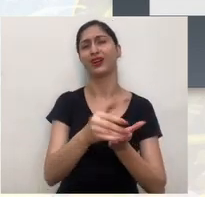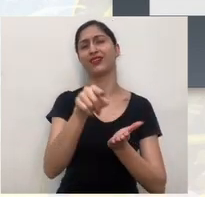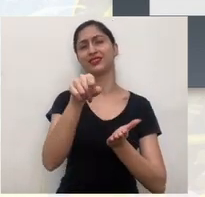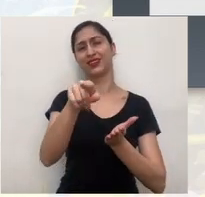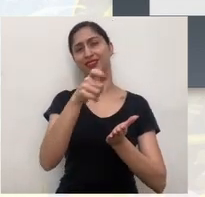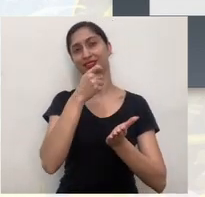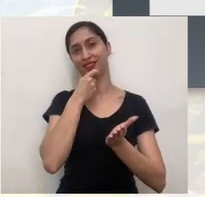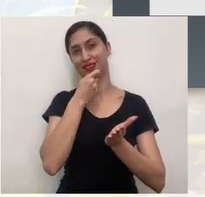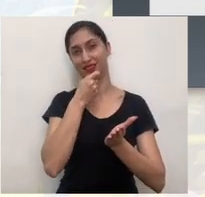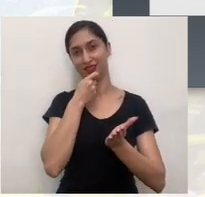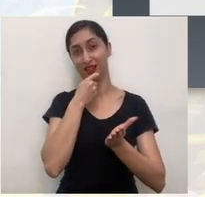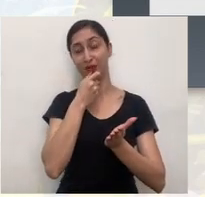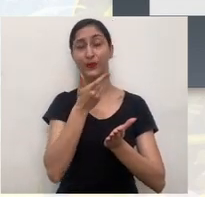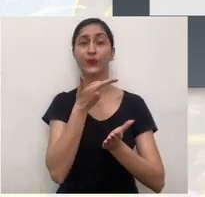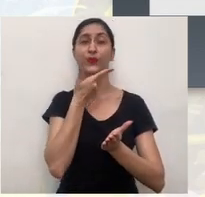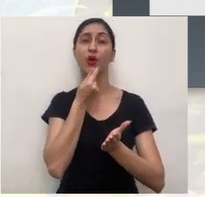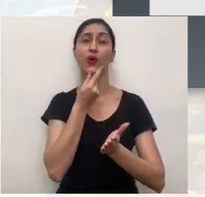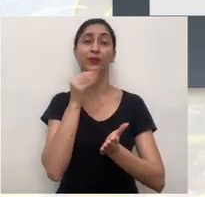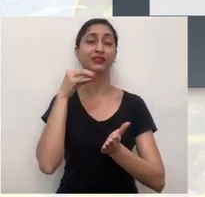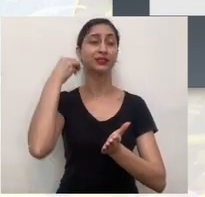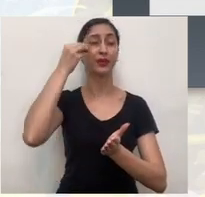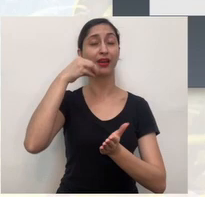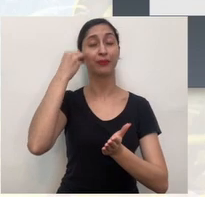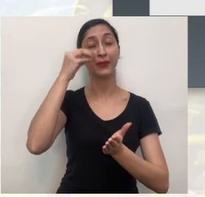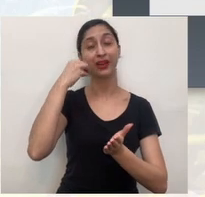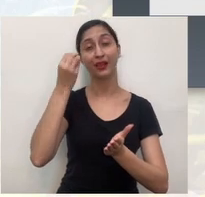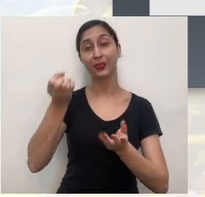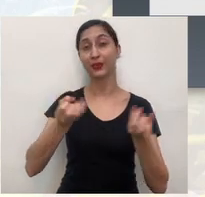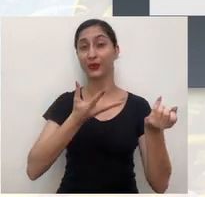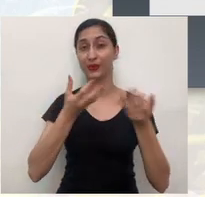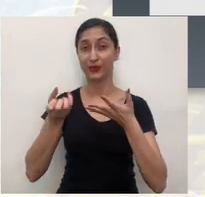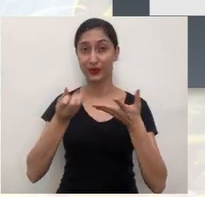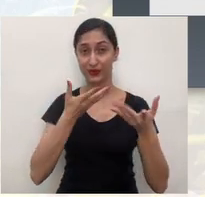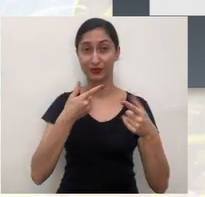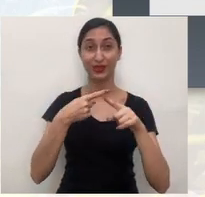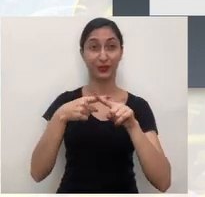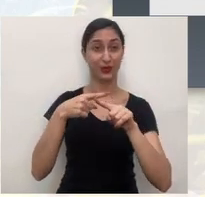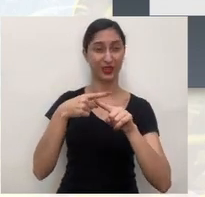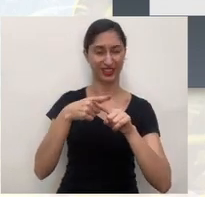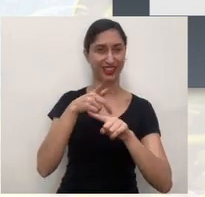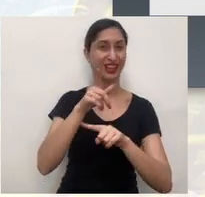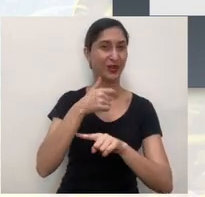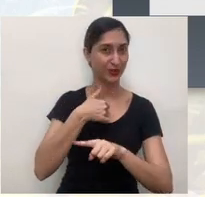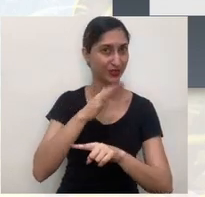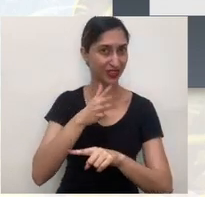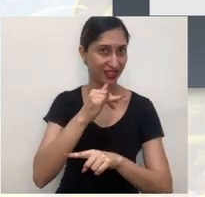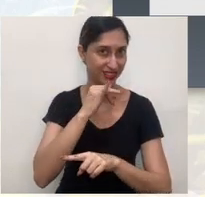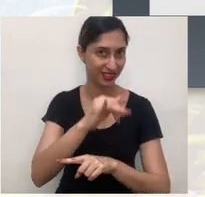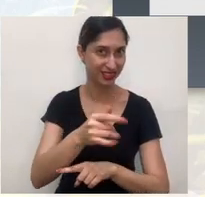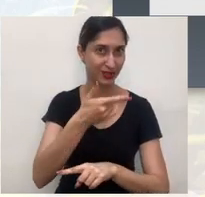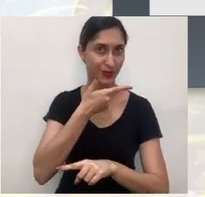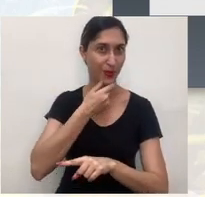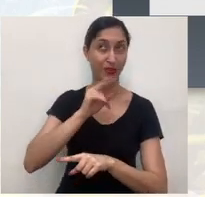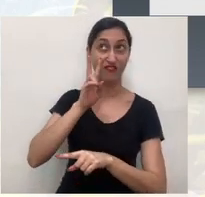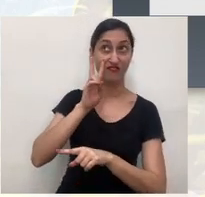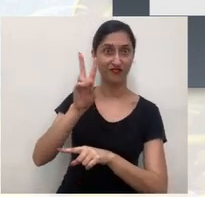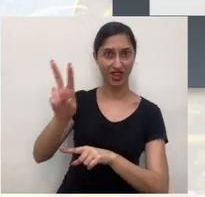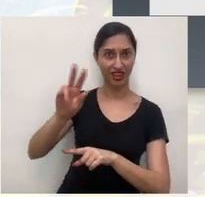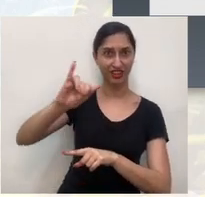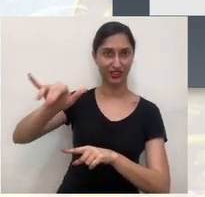está experimentando novas coisas. A influência da Gertrude Jekyll, que eu mencionei no começo,